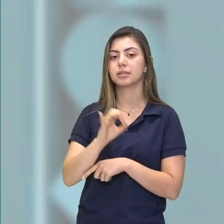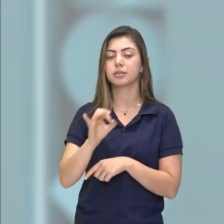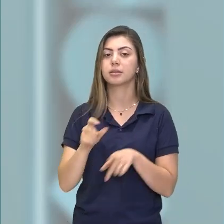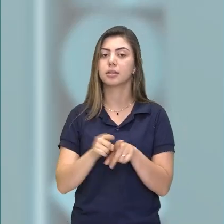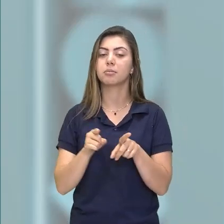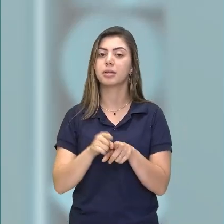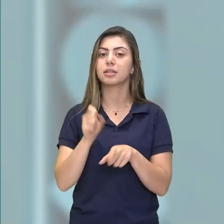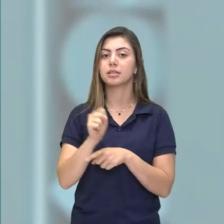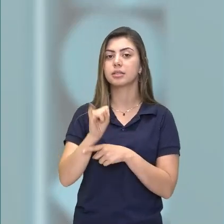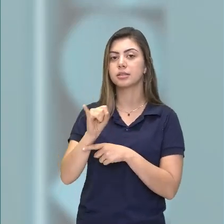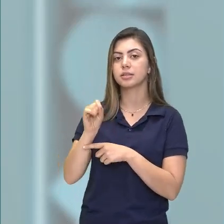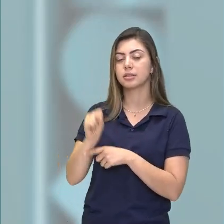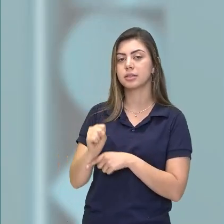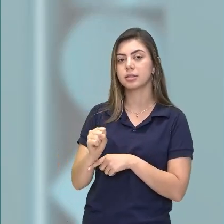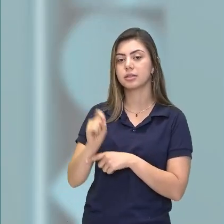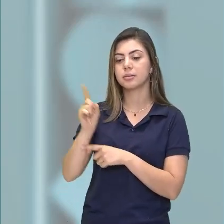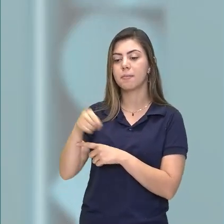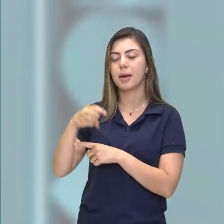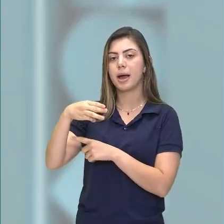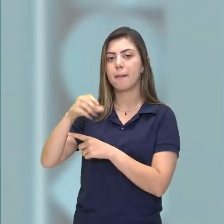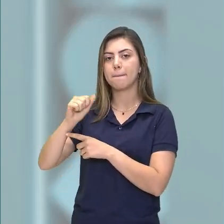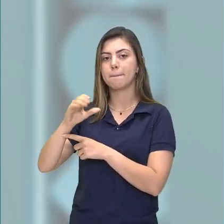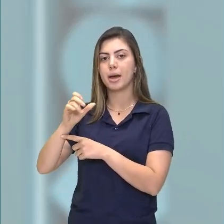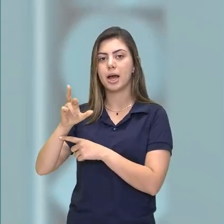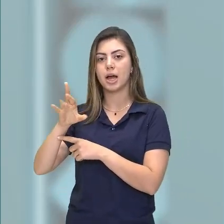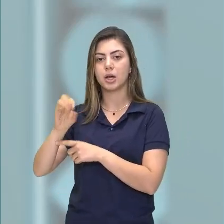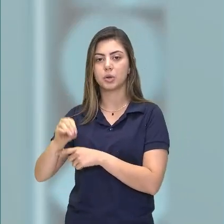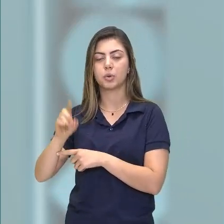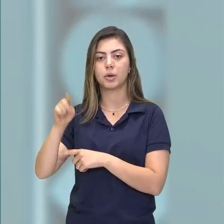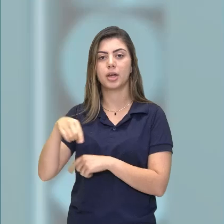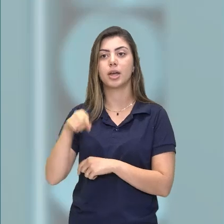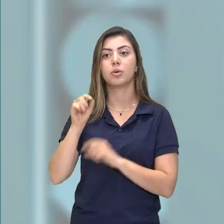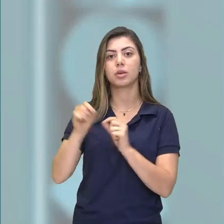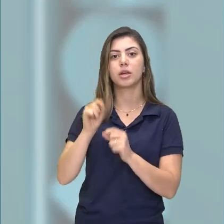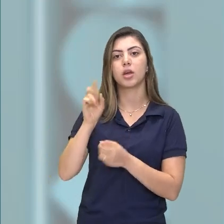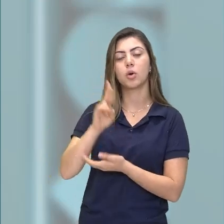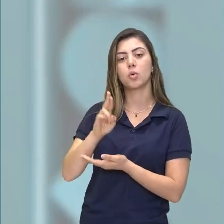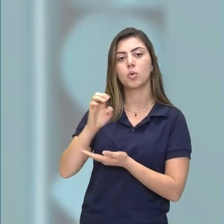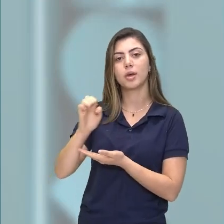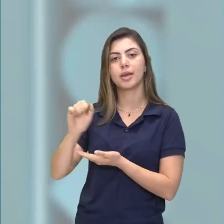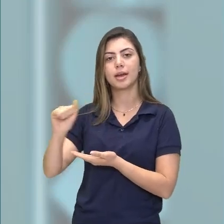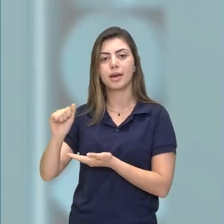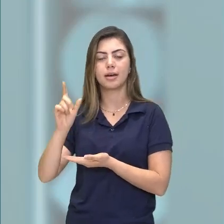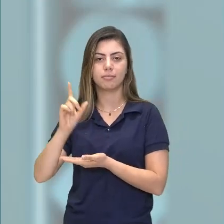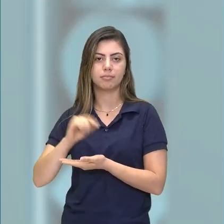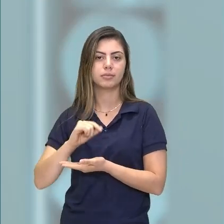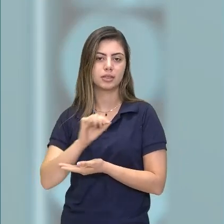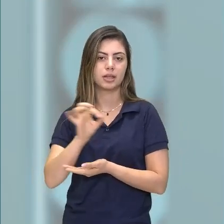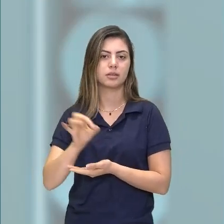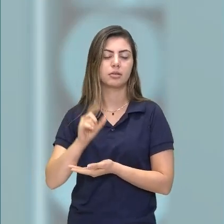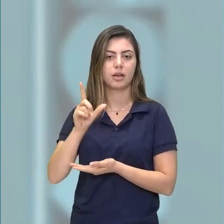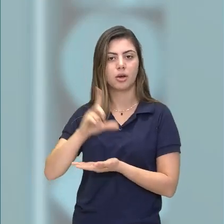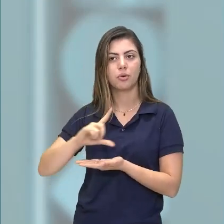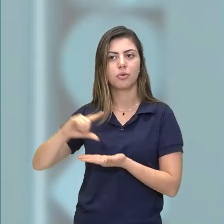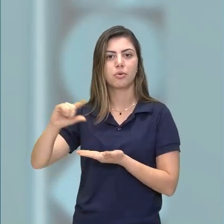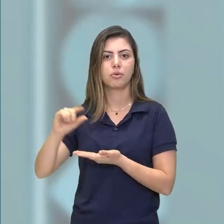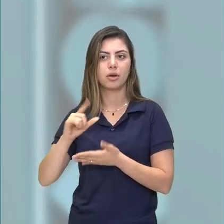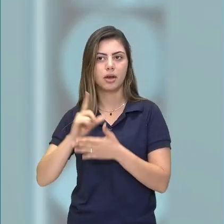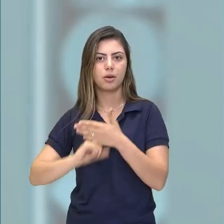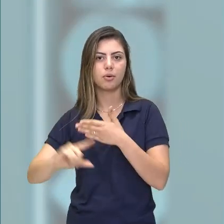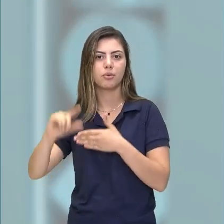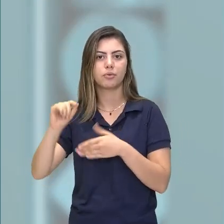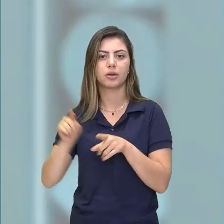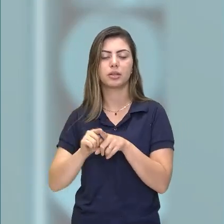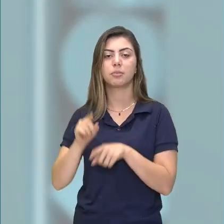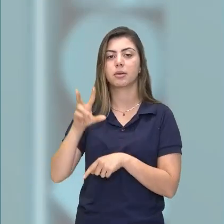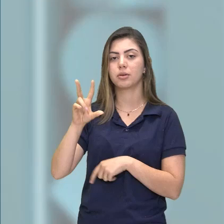o CIS/macro, que é da UEA, né? O PSC é da UFAM e nós temos o CIS ou macro, que é da UEA. Eles seguem